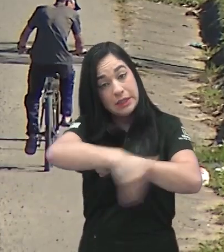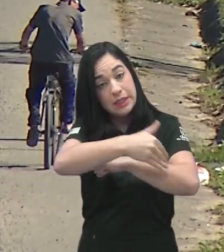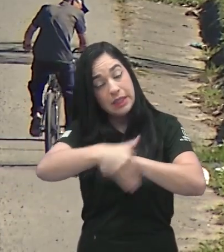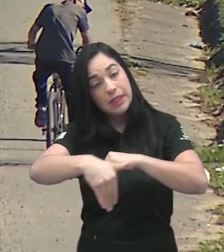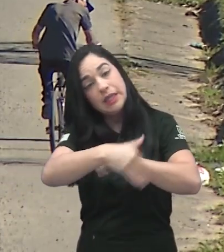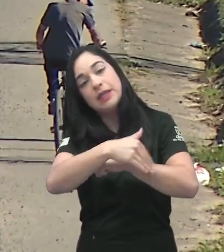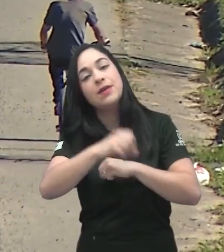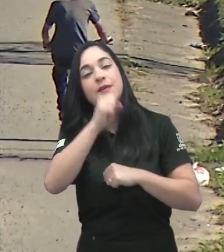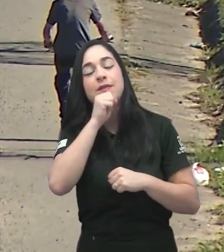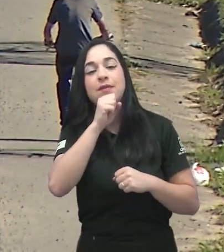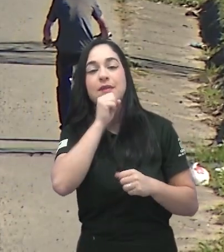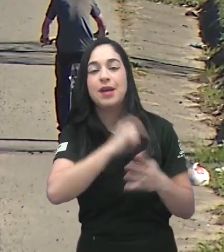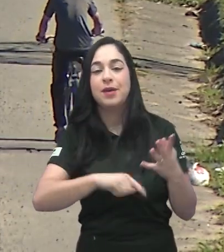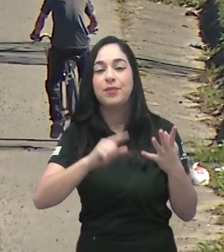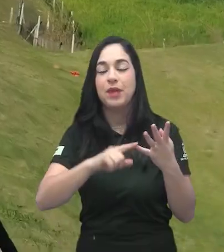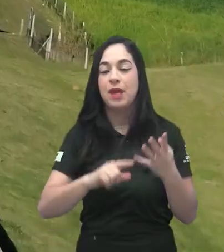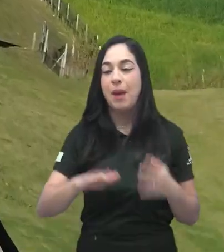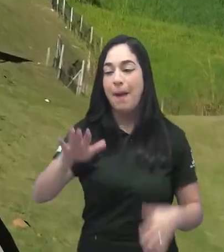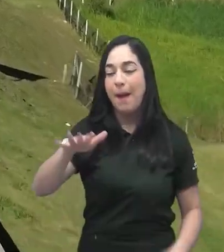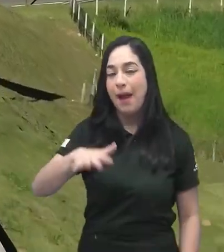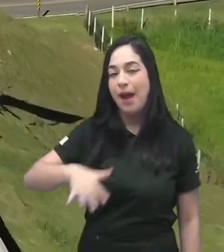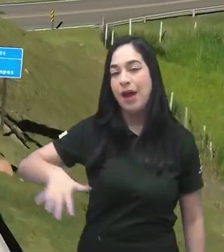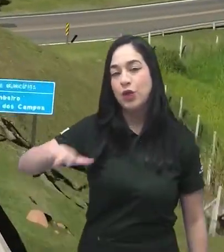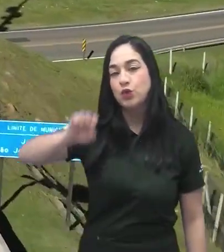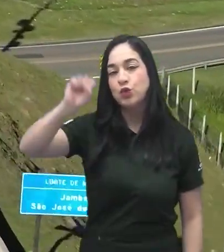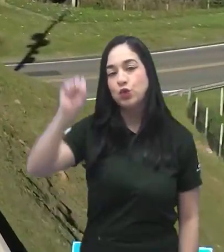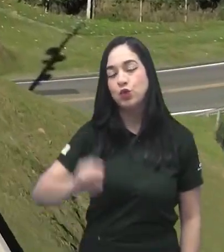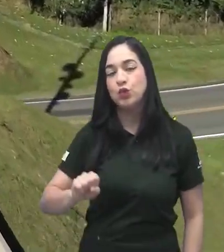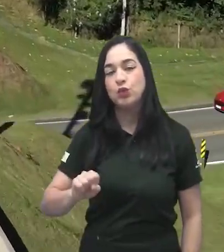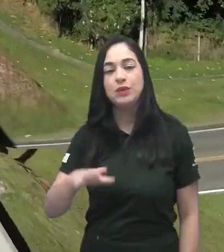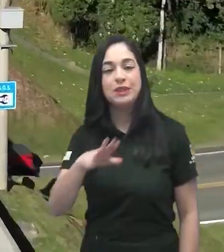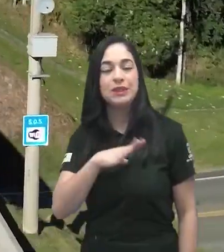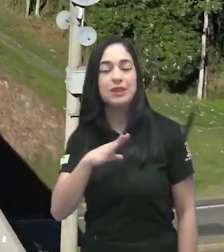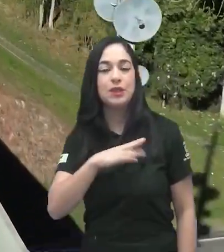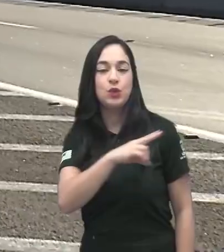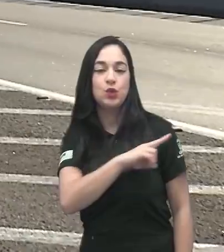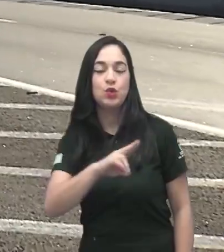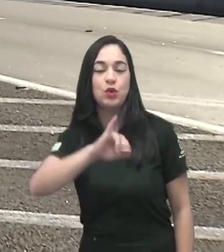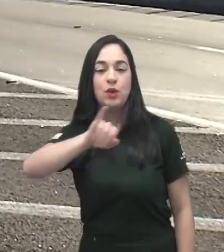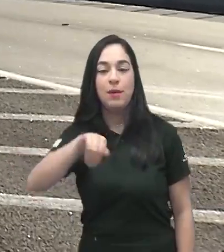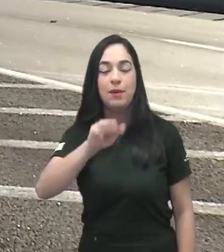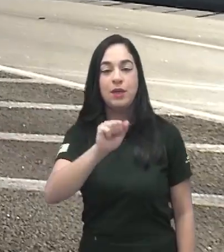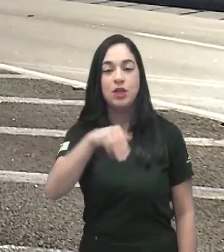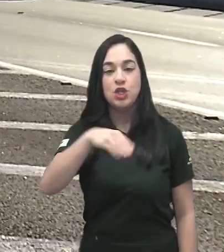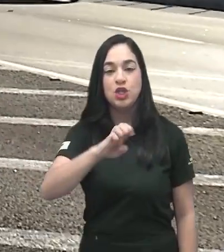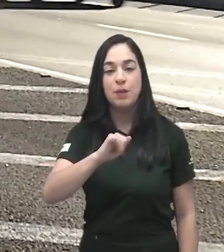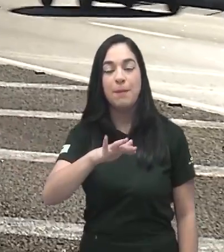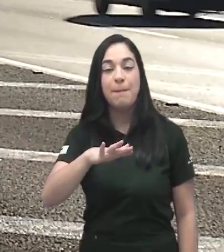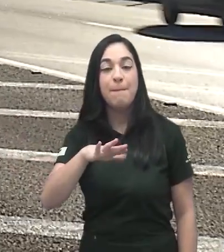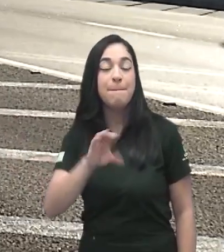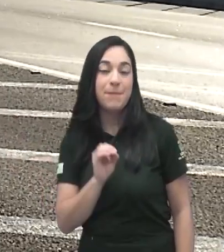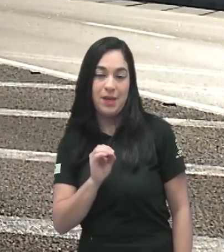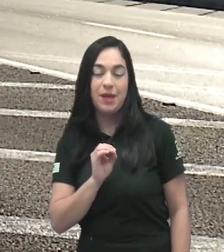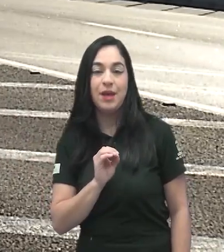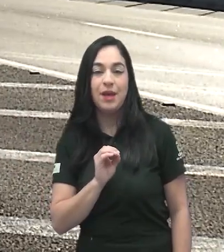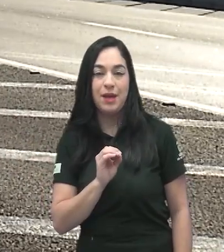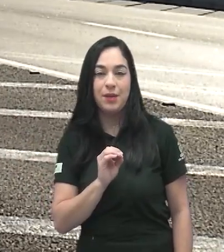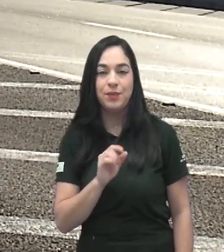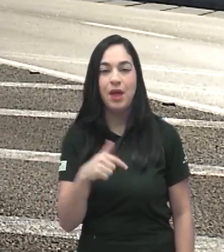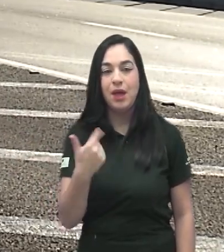Velha o limite é Caçapava, ao sul o vizinho é Jambeiro. Pela rodovia dos